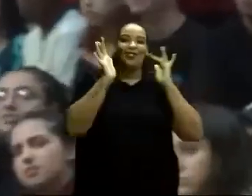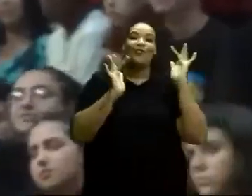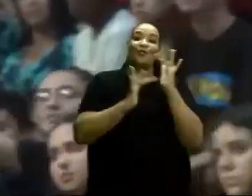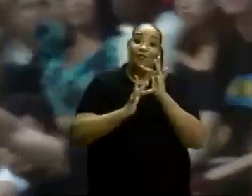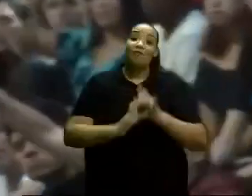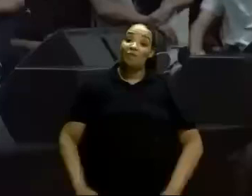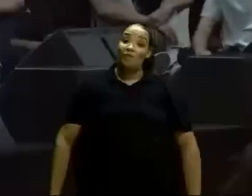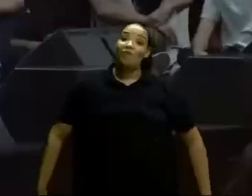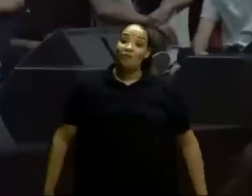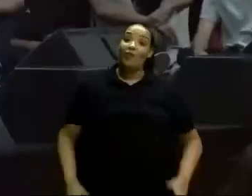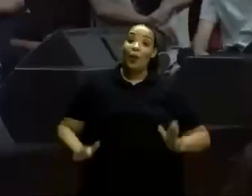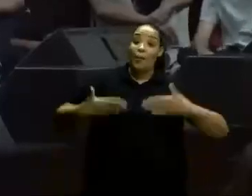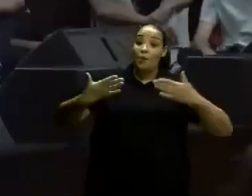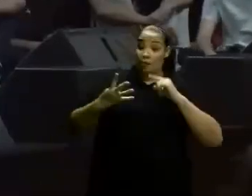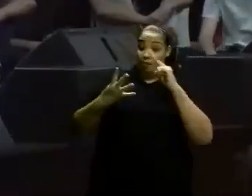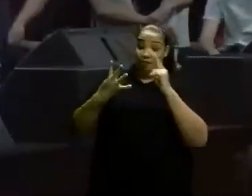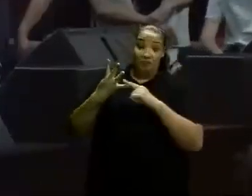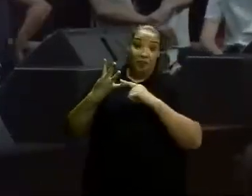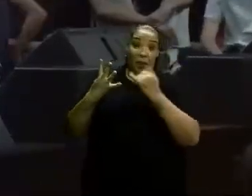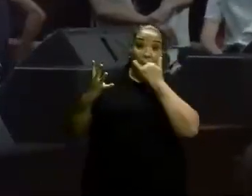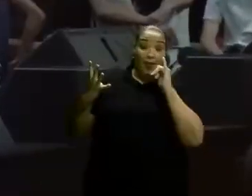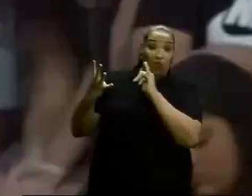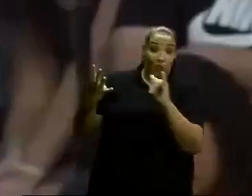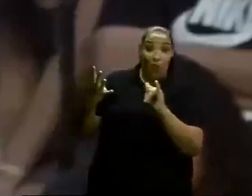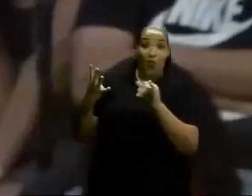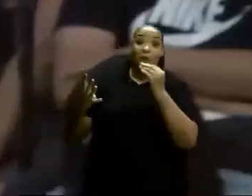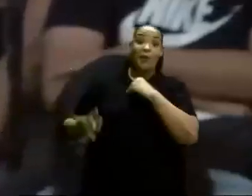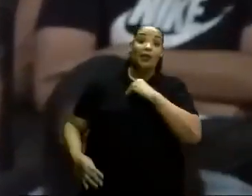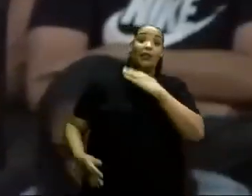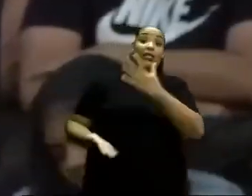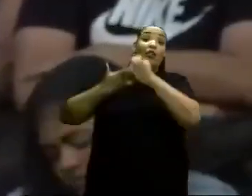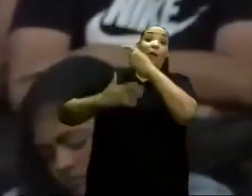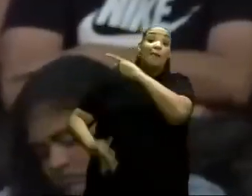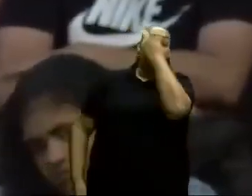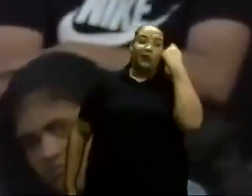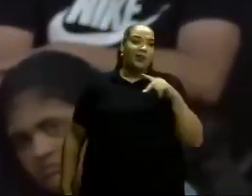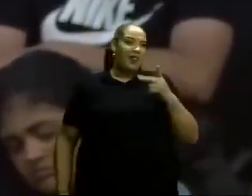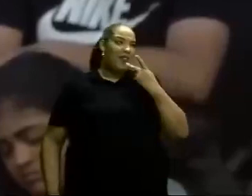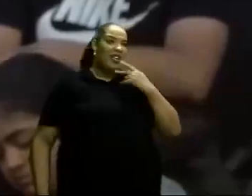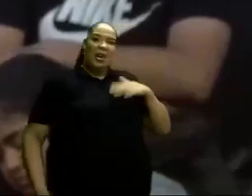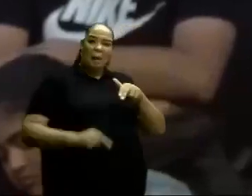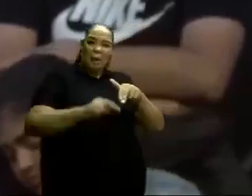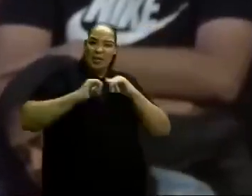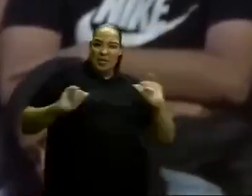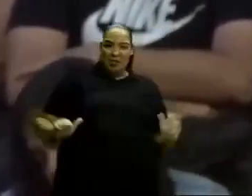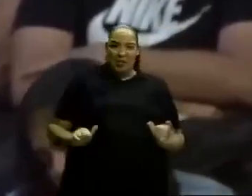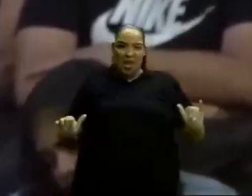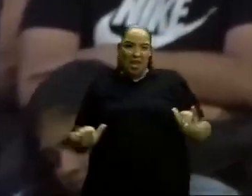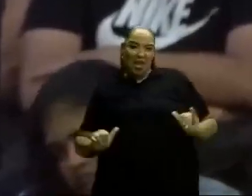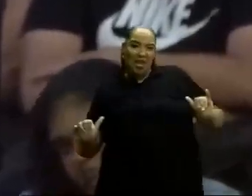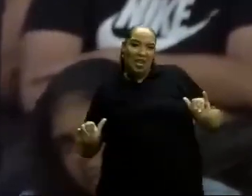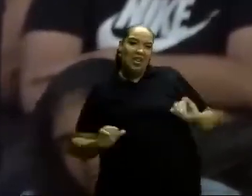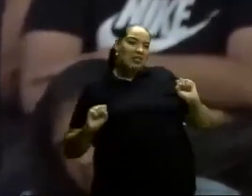Rapaz, Jesus promoveu a adoção, perdoou o pecado, ainda salvou um ladrão. E você está aí dizendo que porque está sofrendo, quer